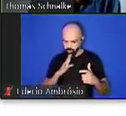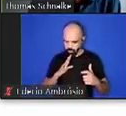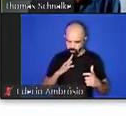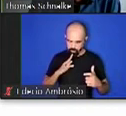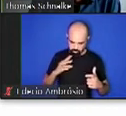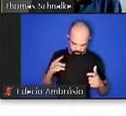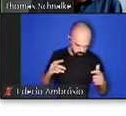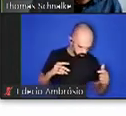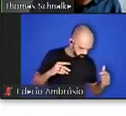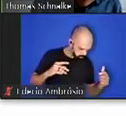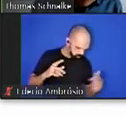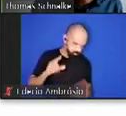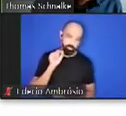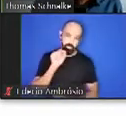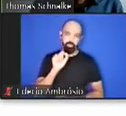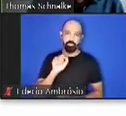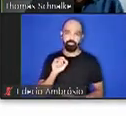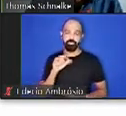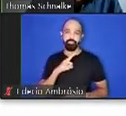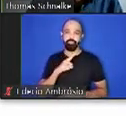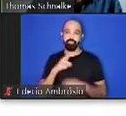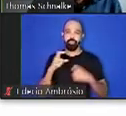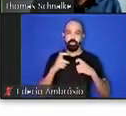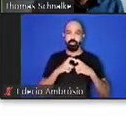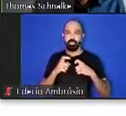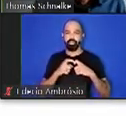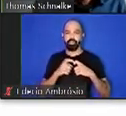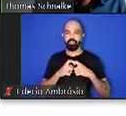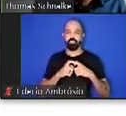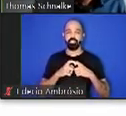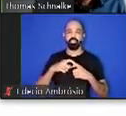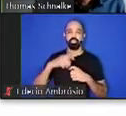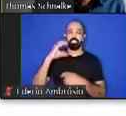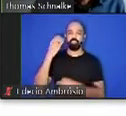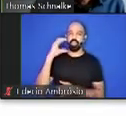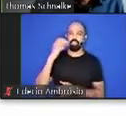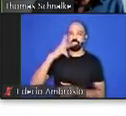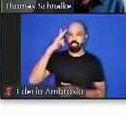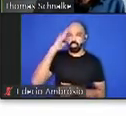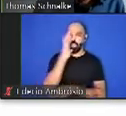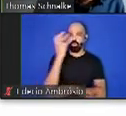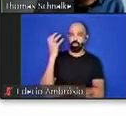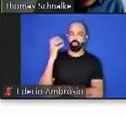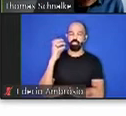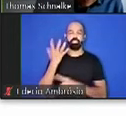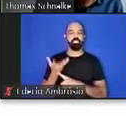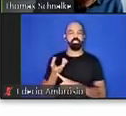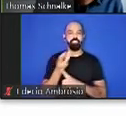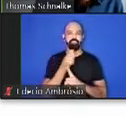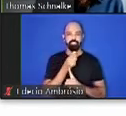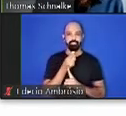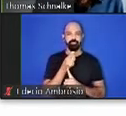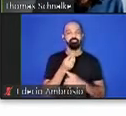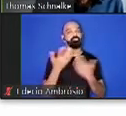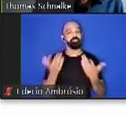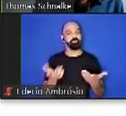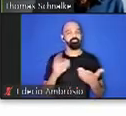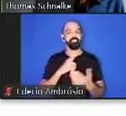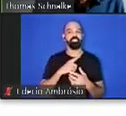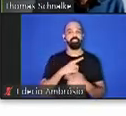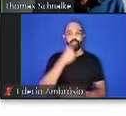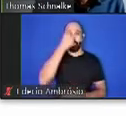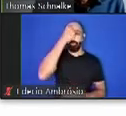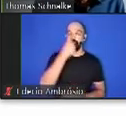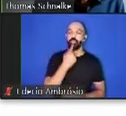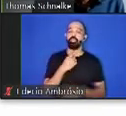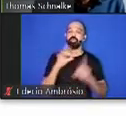pelos termos de medicinas, ciências naturais e arte. Ou seja, nós temos um perfil muito específico